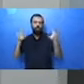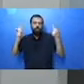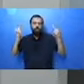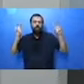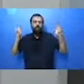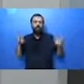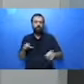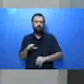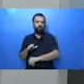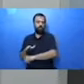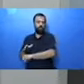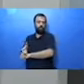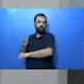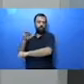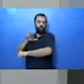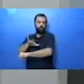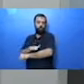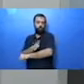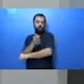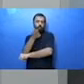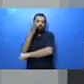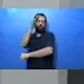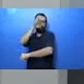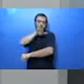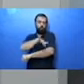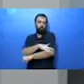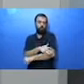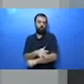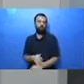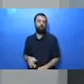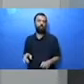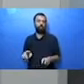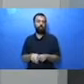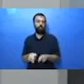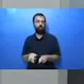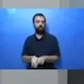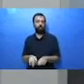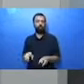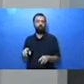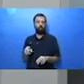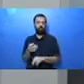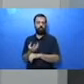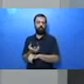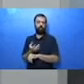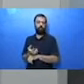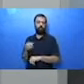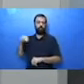brasileiro. E a nossa outra aula vai ser Matemática, Geometria.